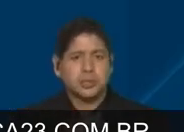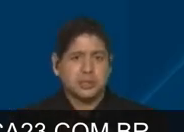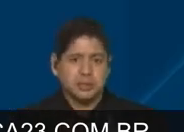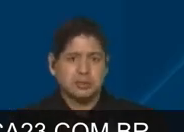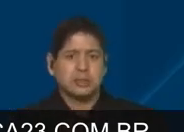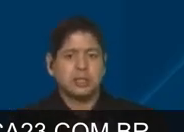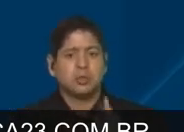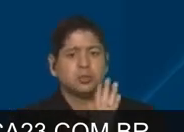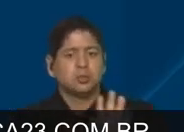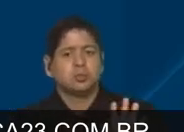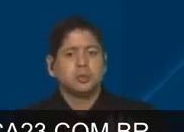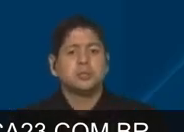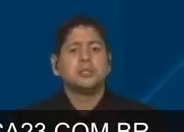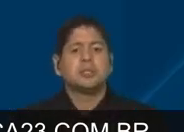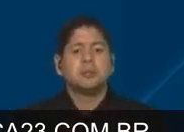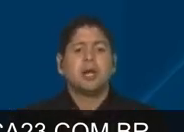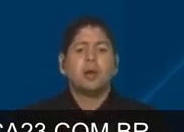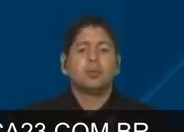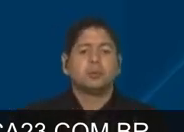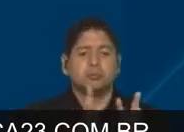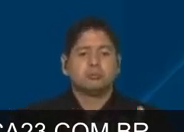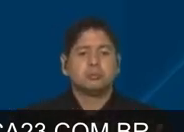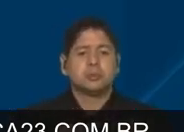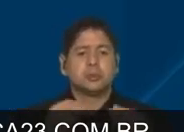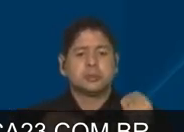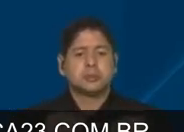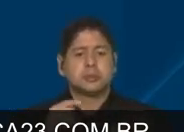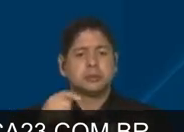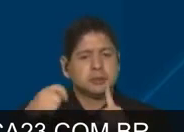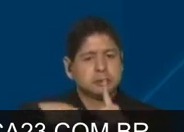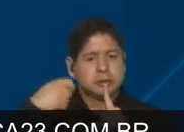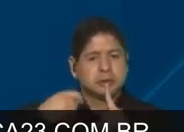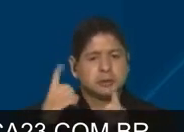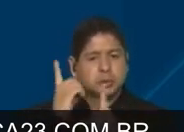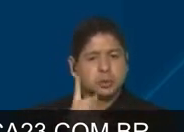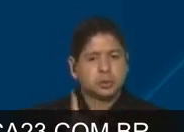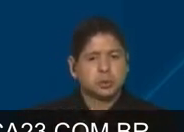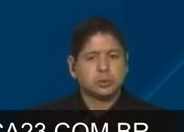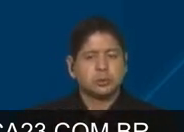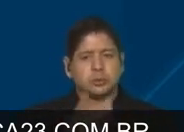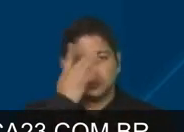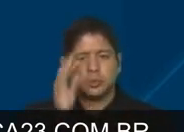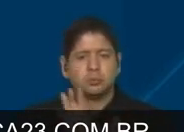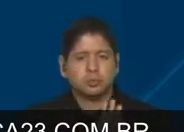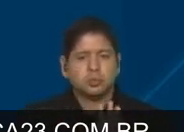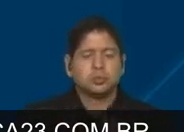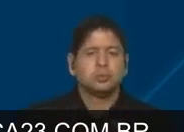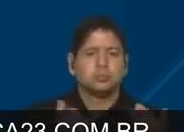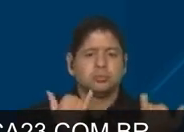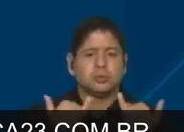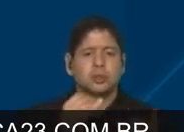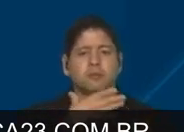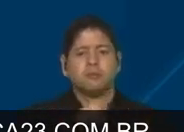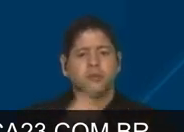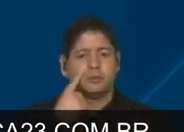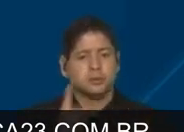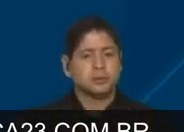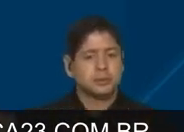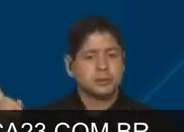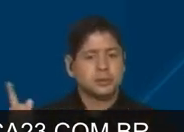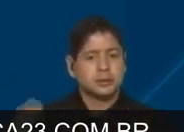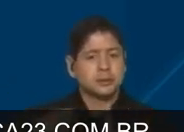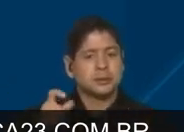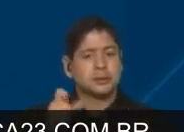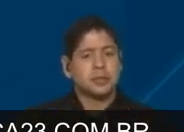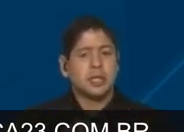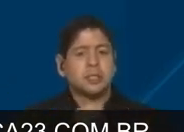dívidas. Em outras plataformas, circula este vídeo, já desmascarado por um buscador de fake news. A imagem sugere se